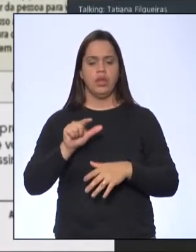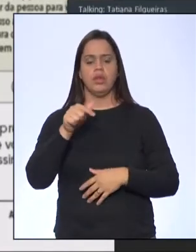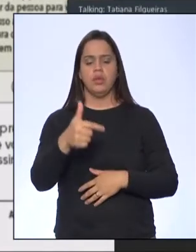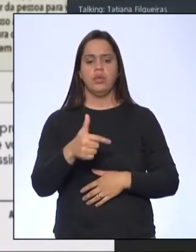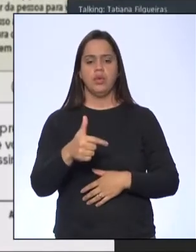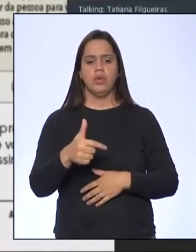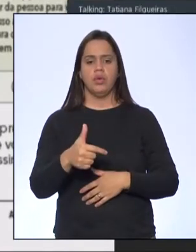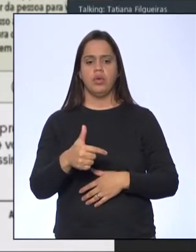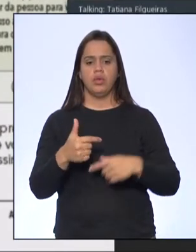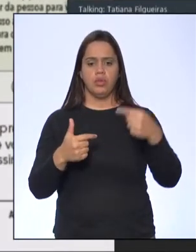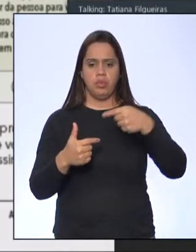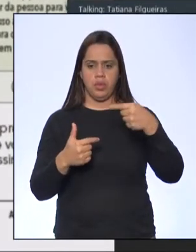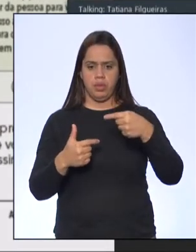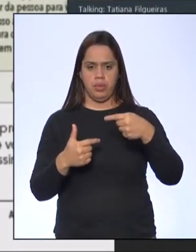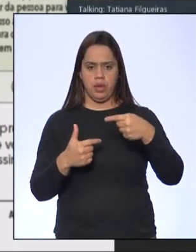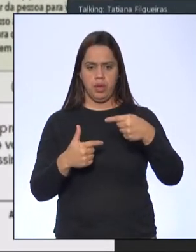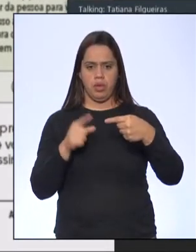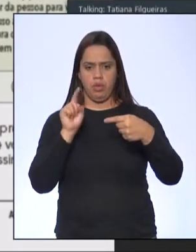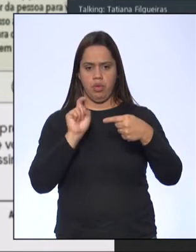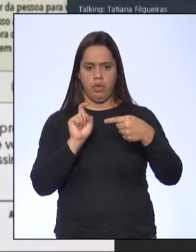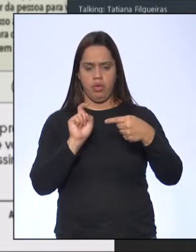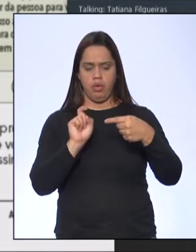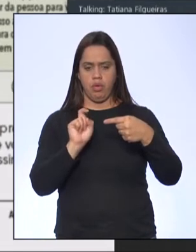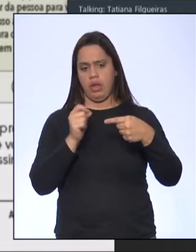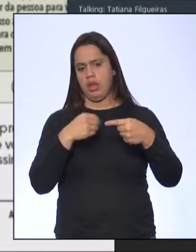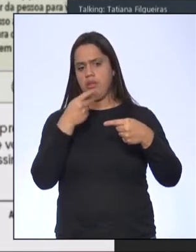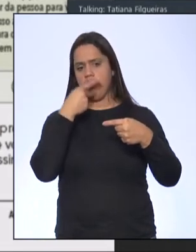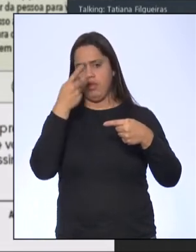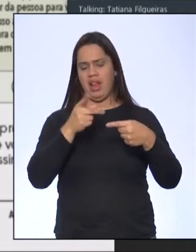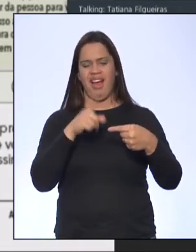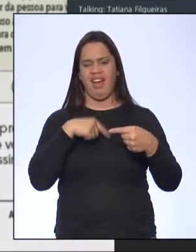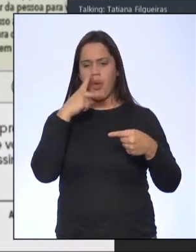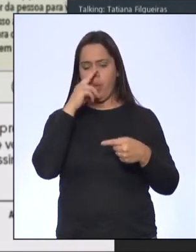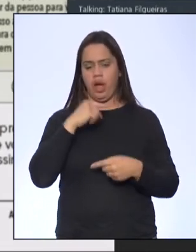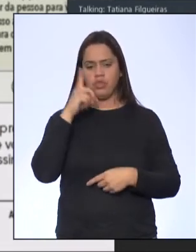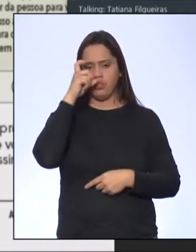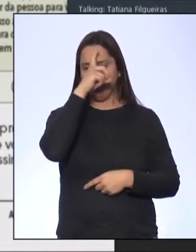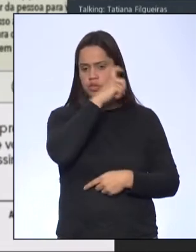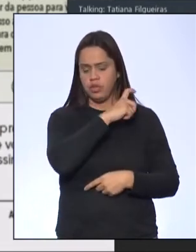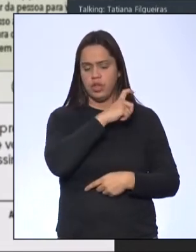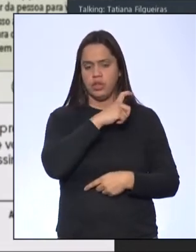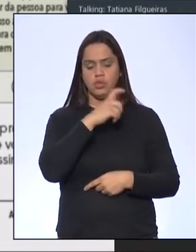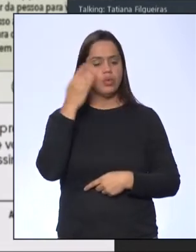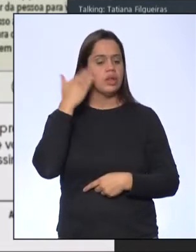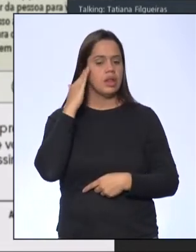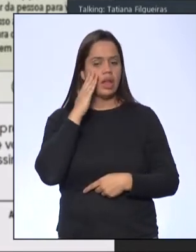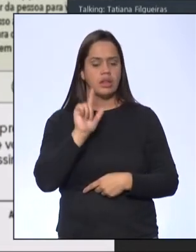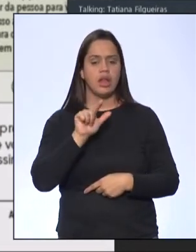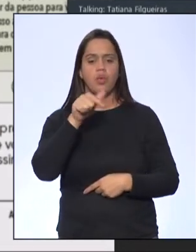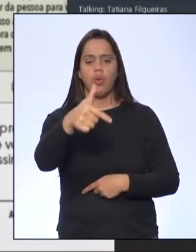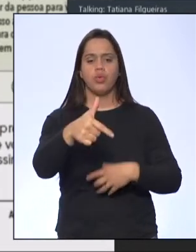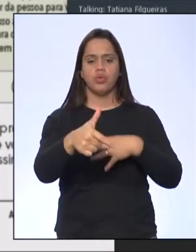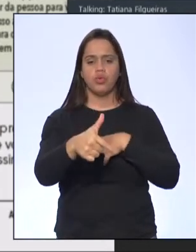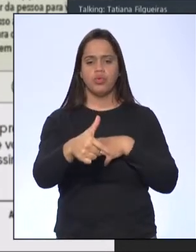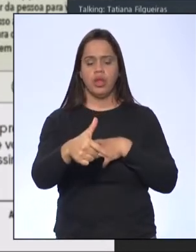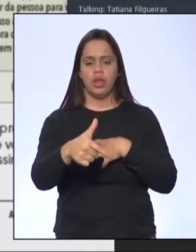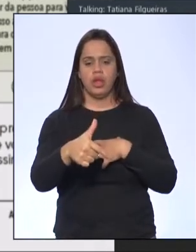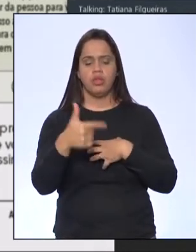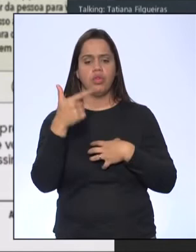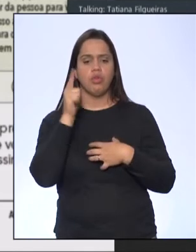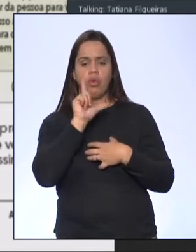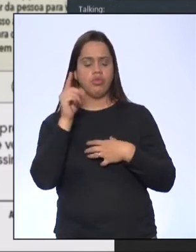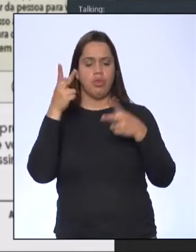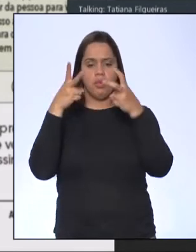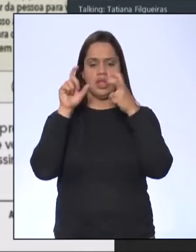primeiro degrau, o aluno afirma: eu acho difícil entender as necessidades e os sentimentos dos outros. Eu tenho dificuldade em perceber quando alguém está